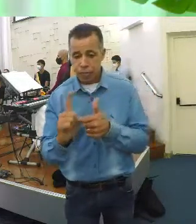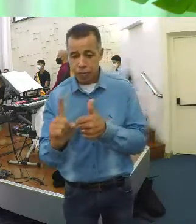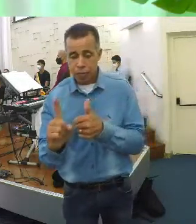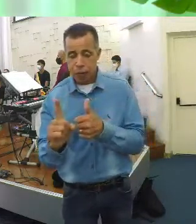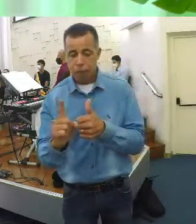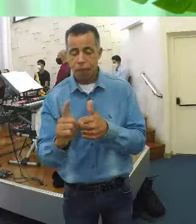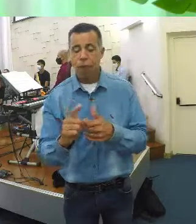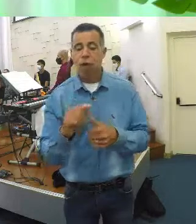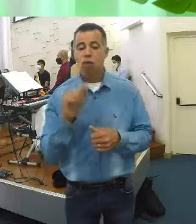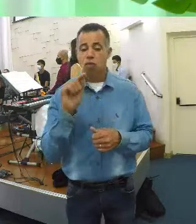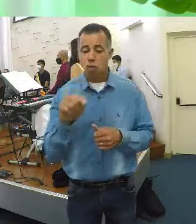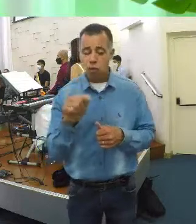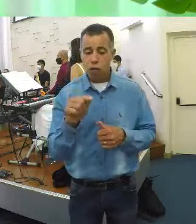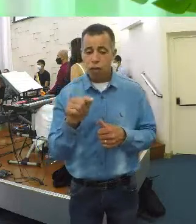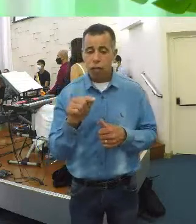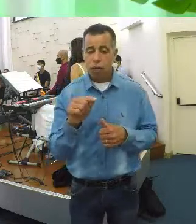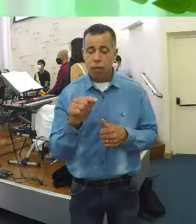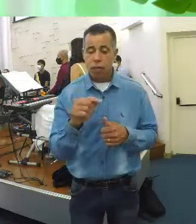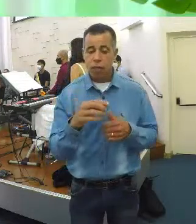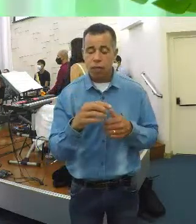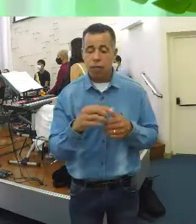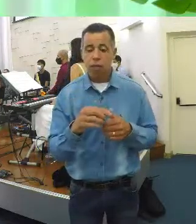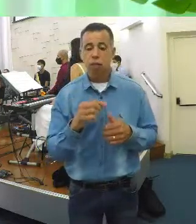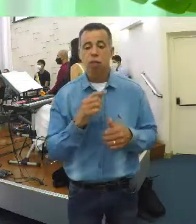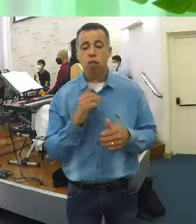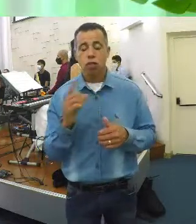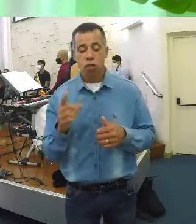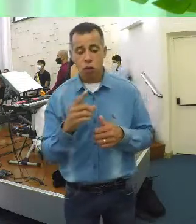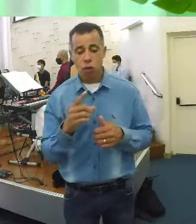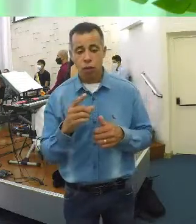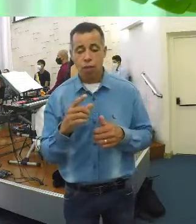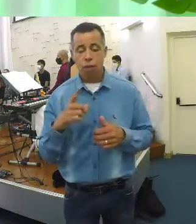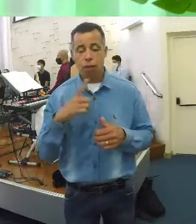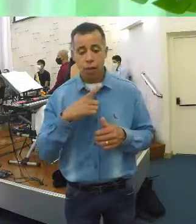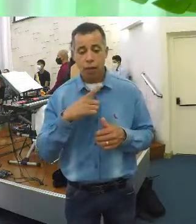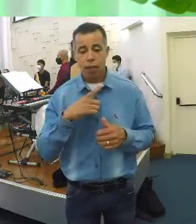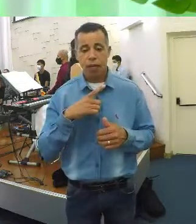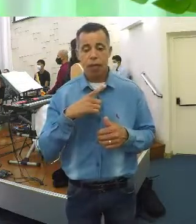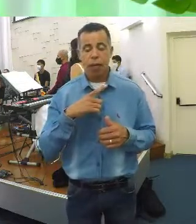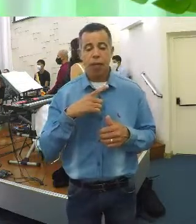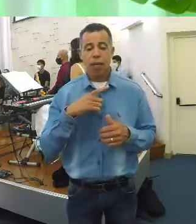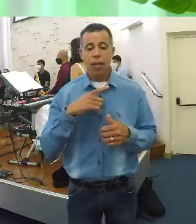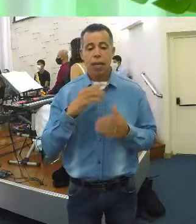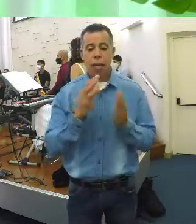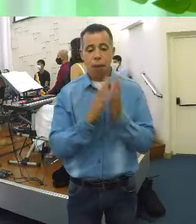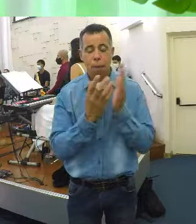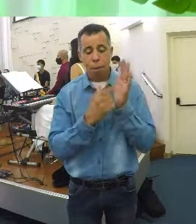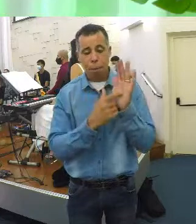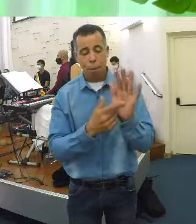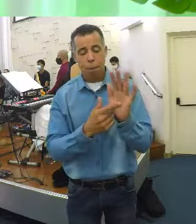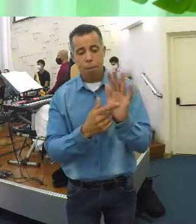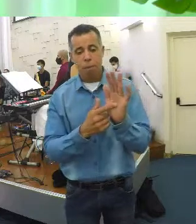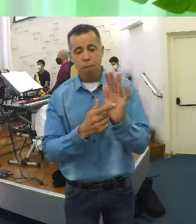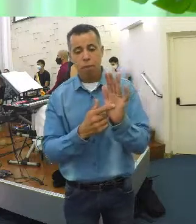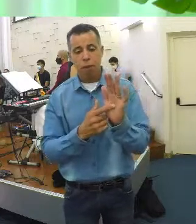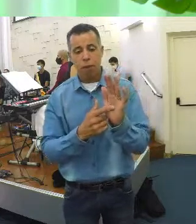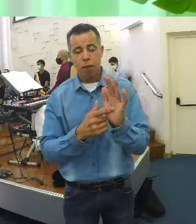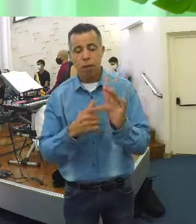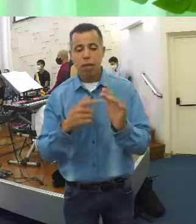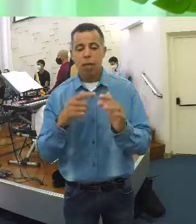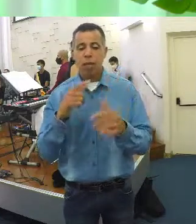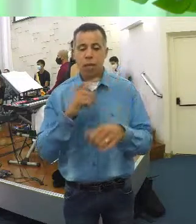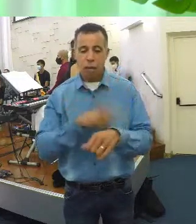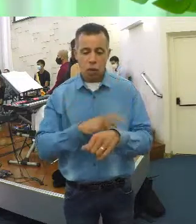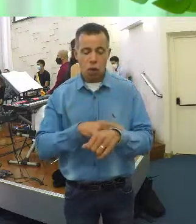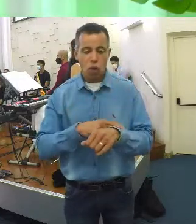porque nós imitamos o Senhor, tendo recebido a palavra, posto que em meio de muita tribulação, com